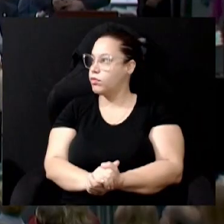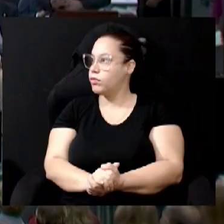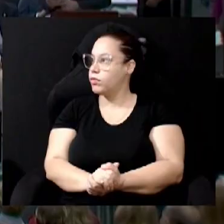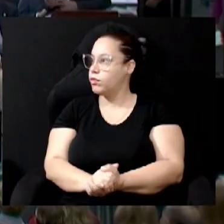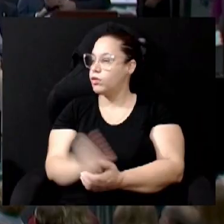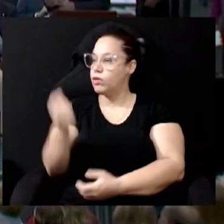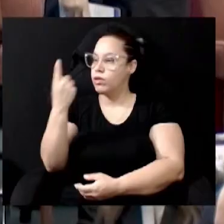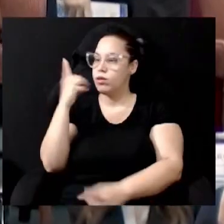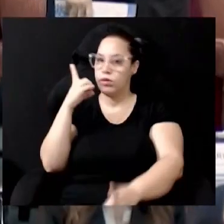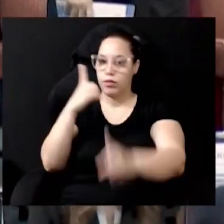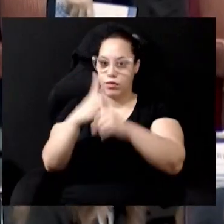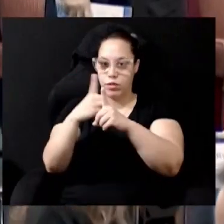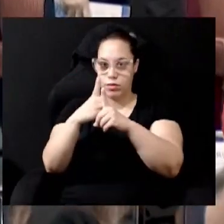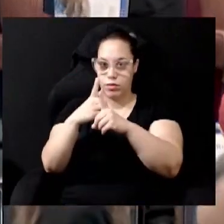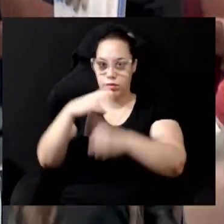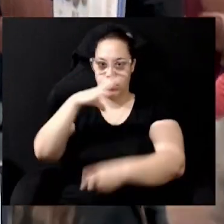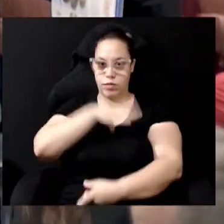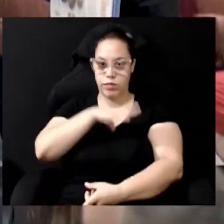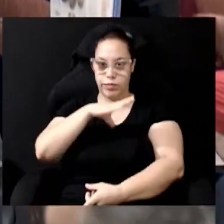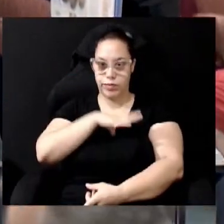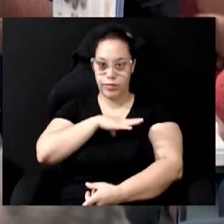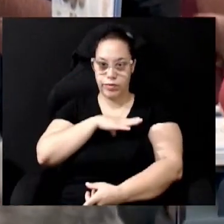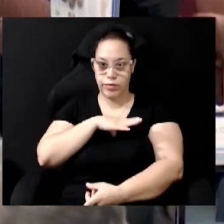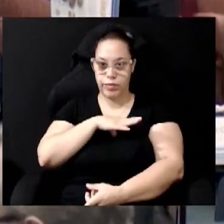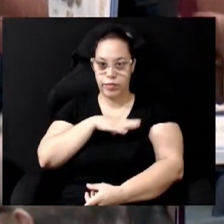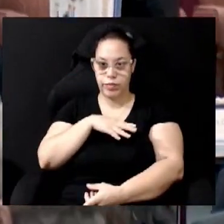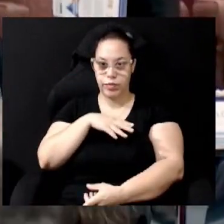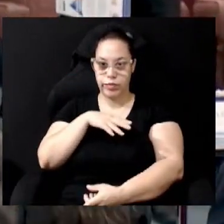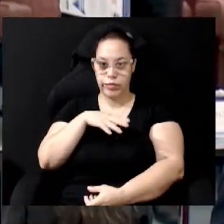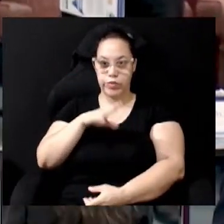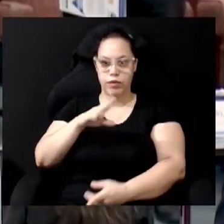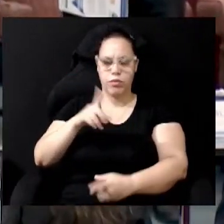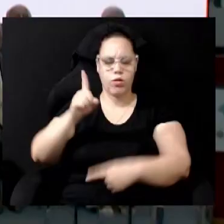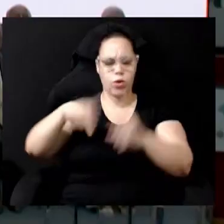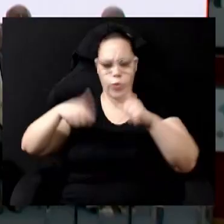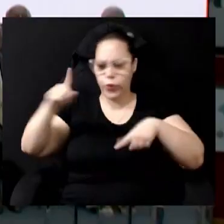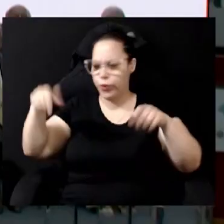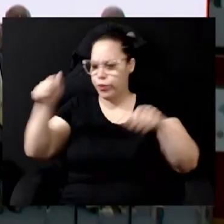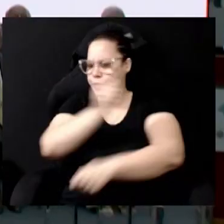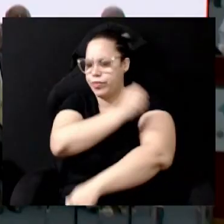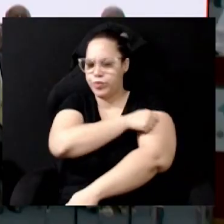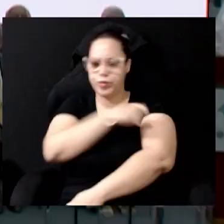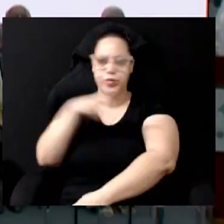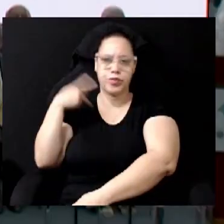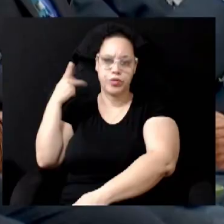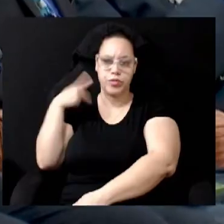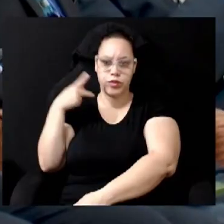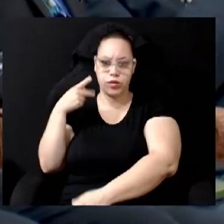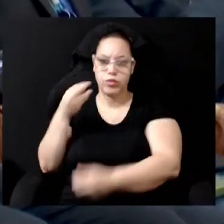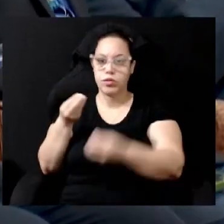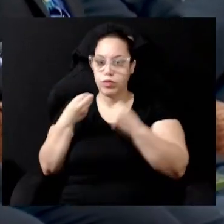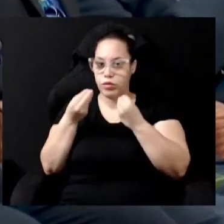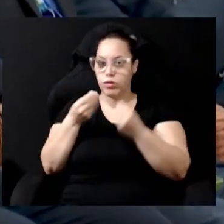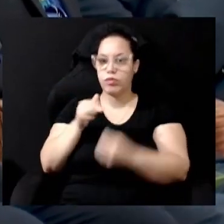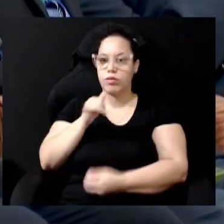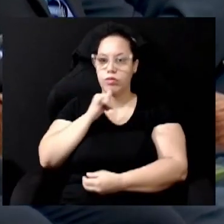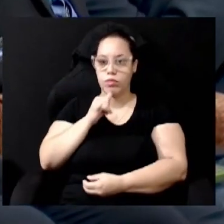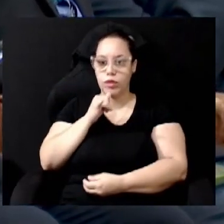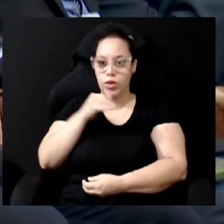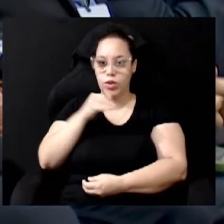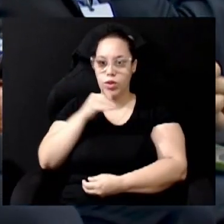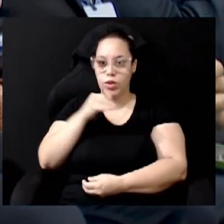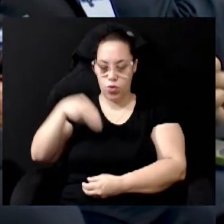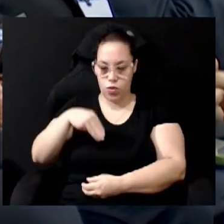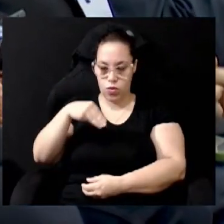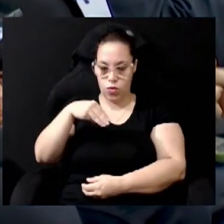encontro municipalista contou com a presença de várias autoridades políticas, como, por exemplo, o ministro do Supremo